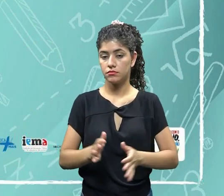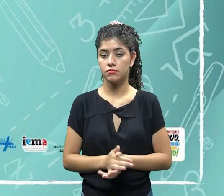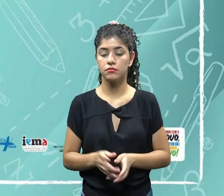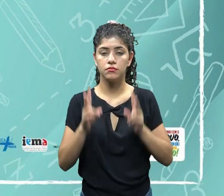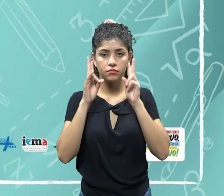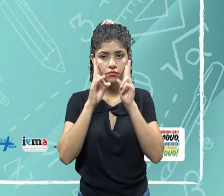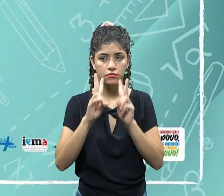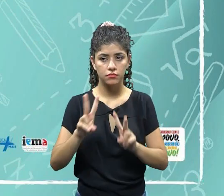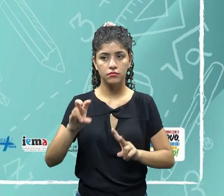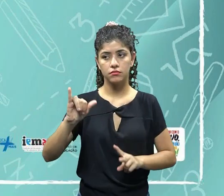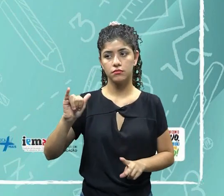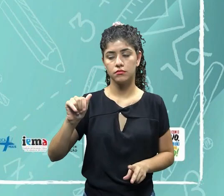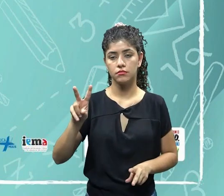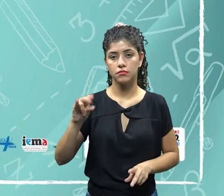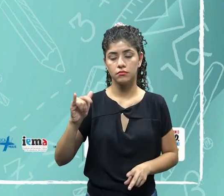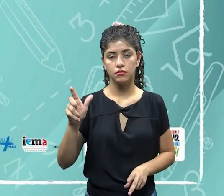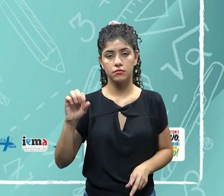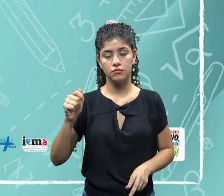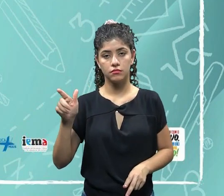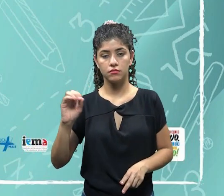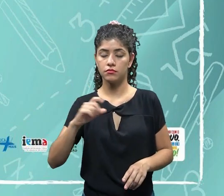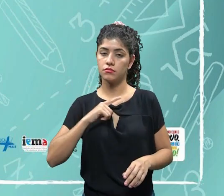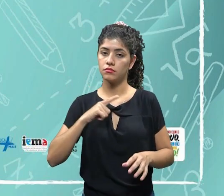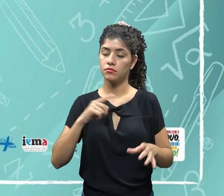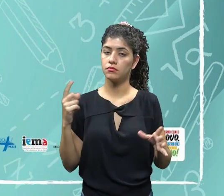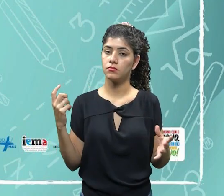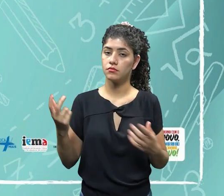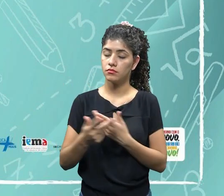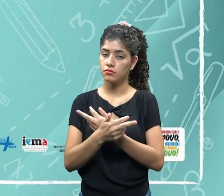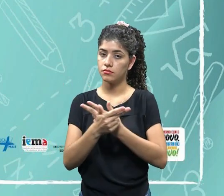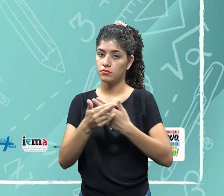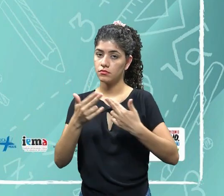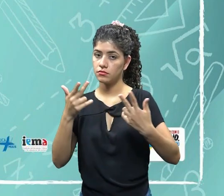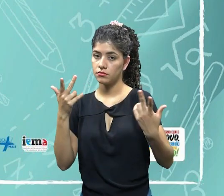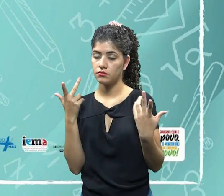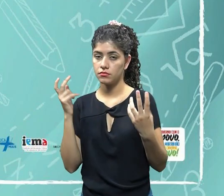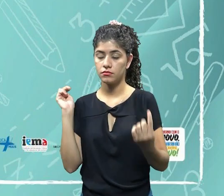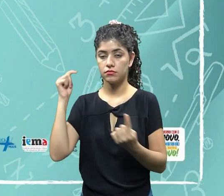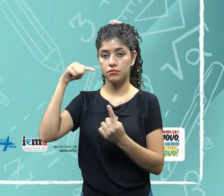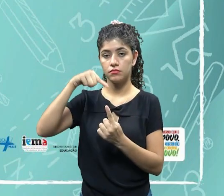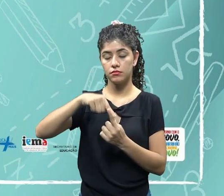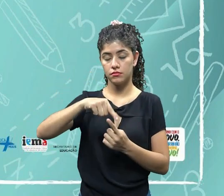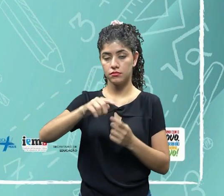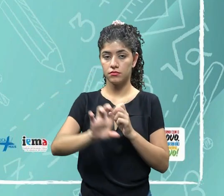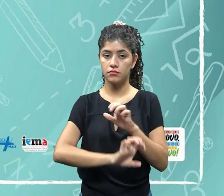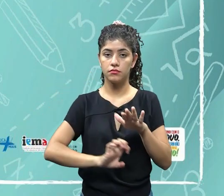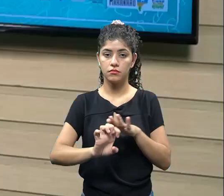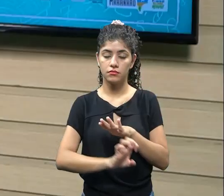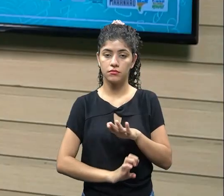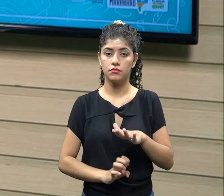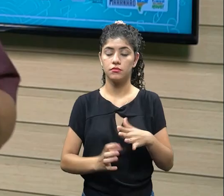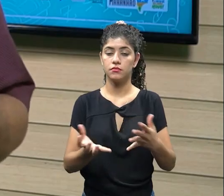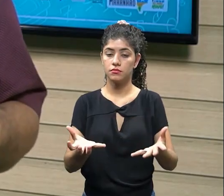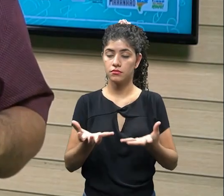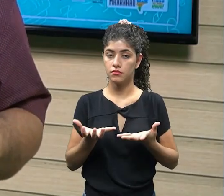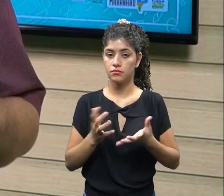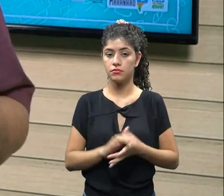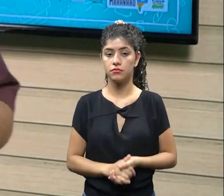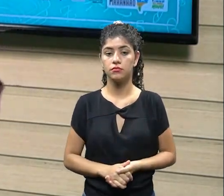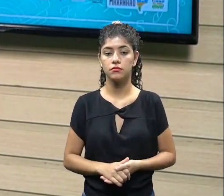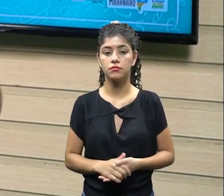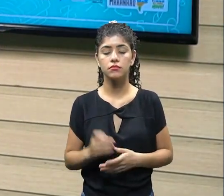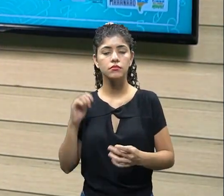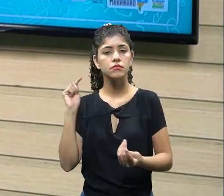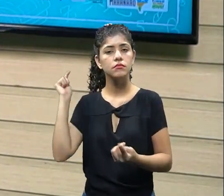visão organizacional se refere a um conjunto de objetivos desejados pela organização. Então, digamos que o